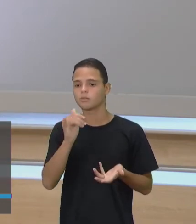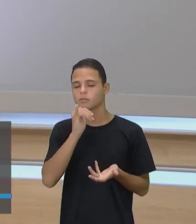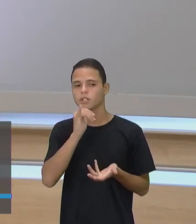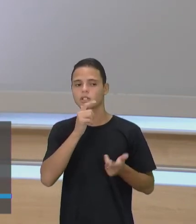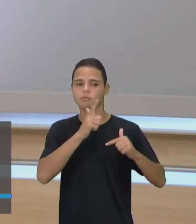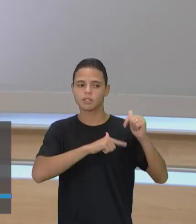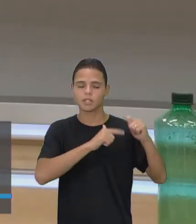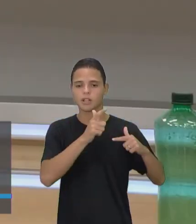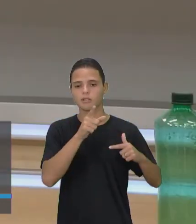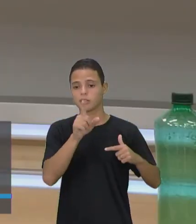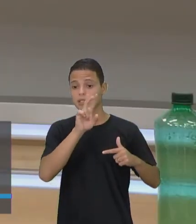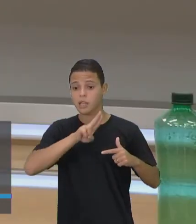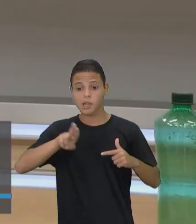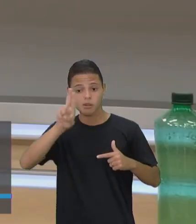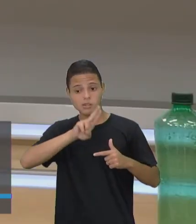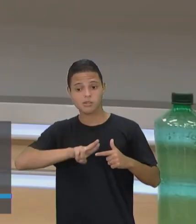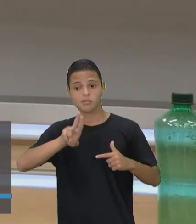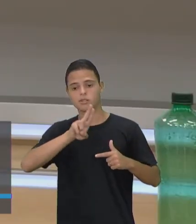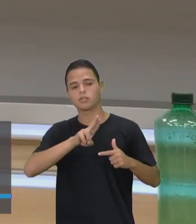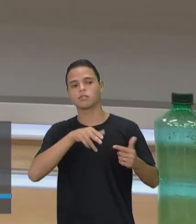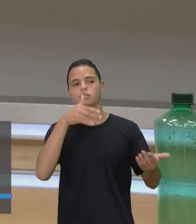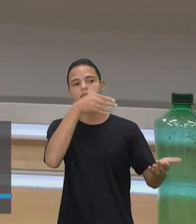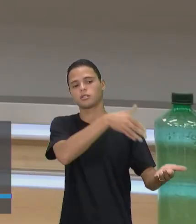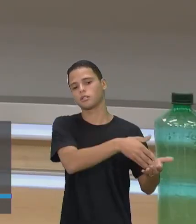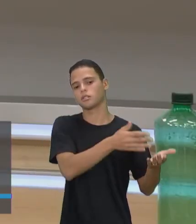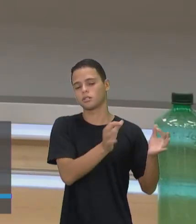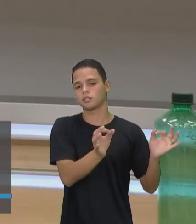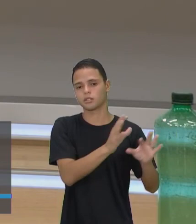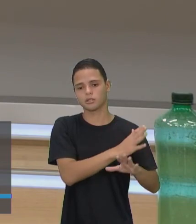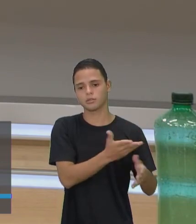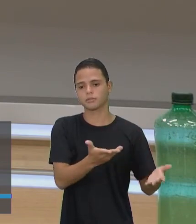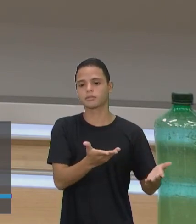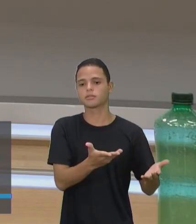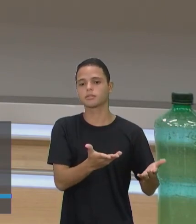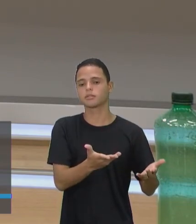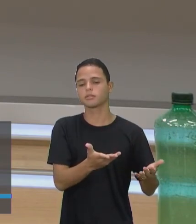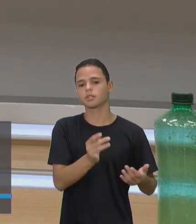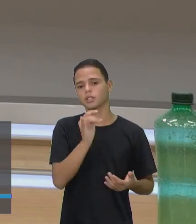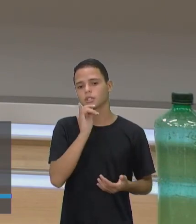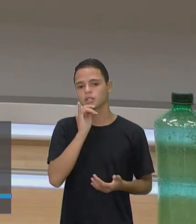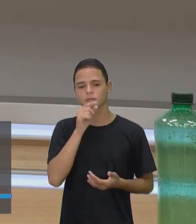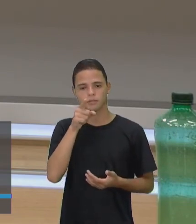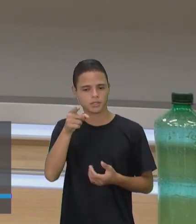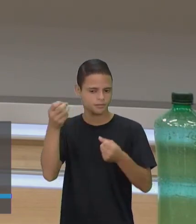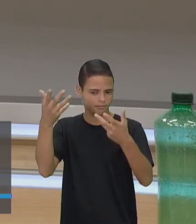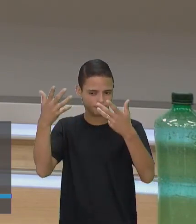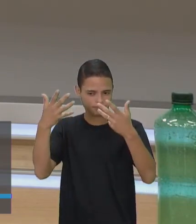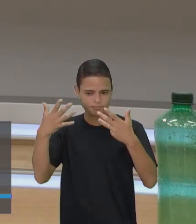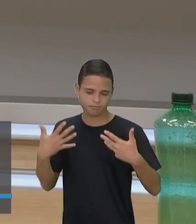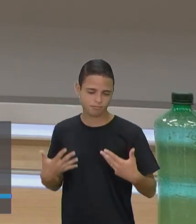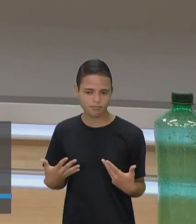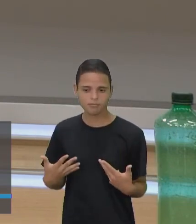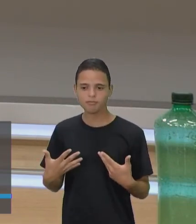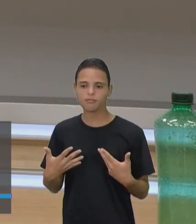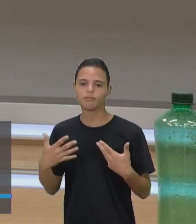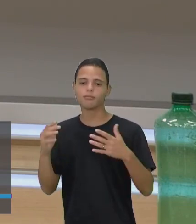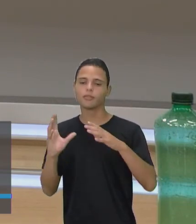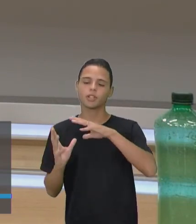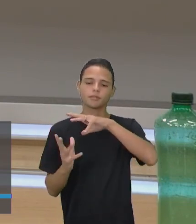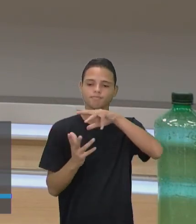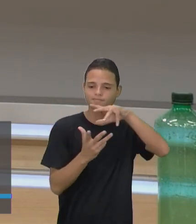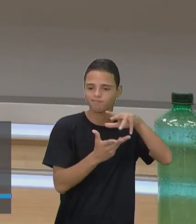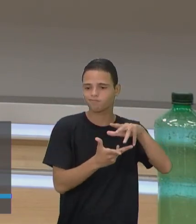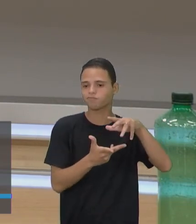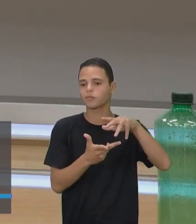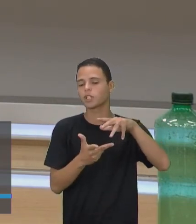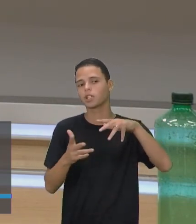rápido. E eu gosto muito de um exemplo quando a gente fala que a gente hackeou o mundo, que é o simples fato da gente usar roupa. Tá?